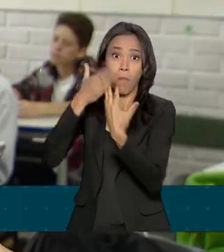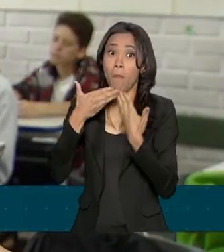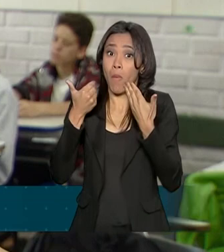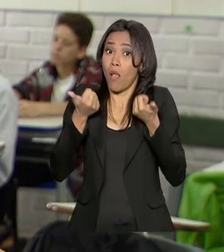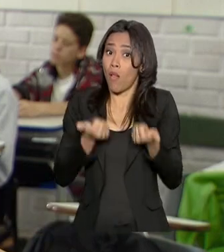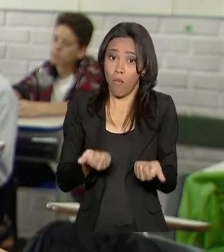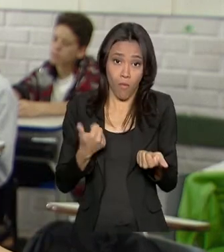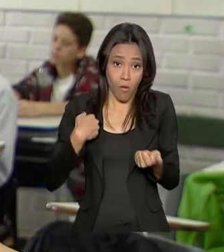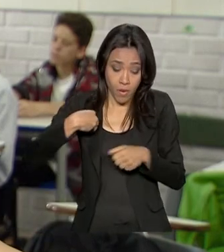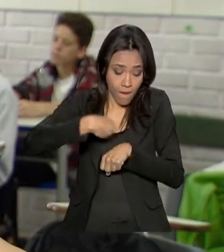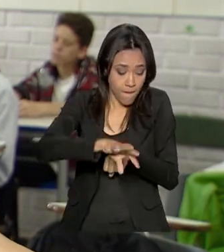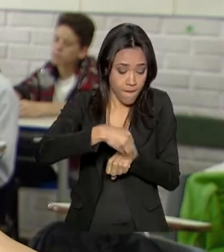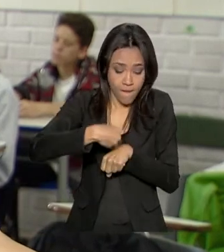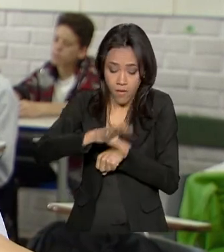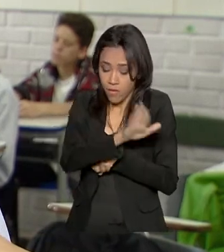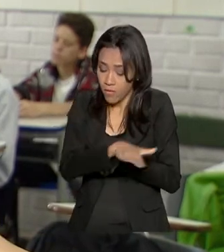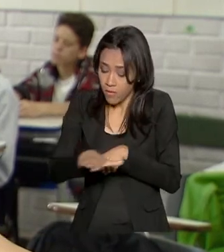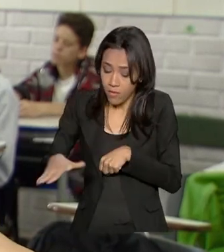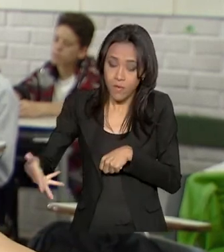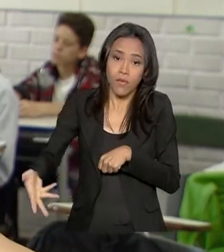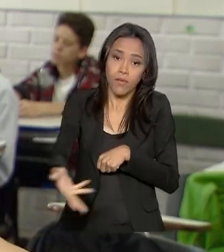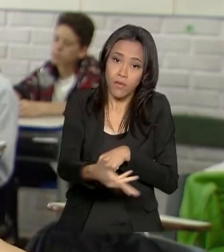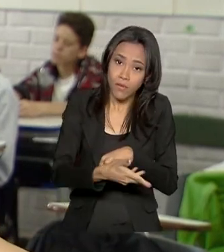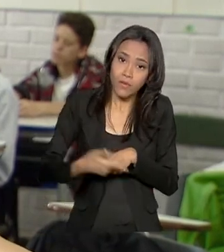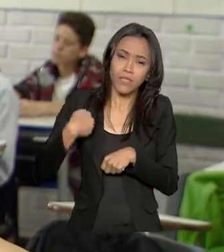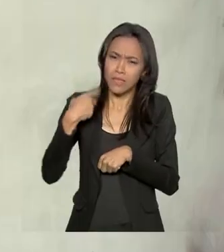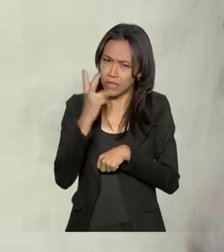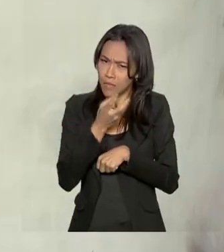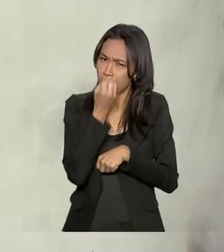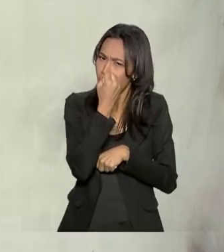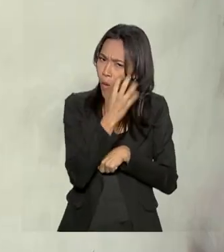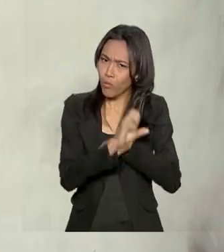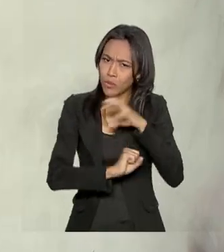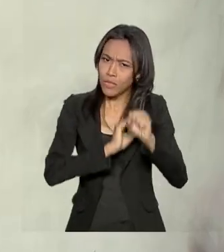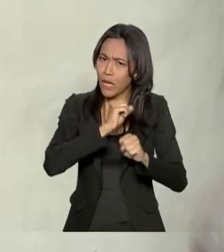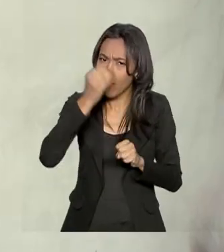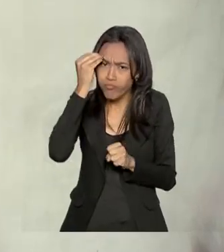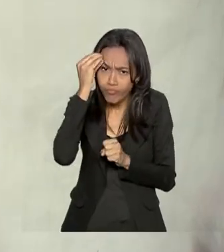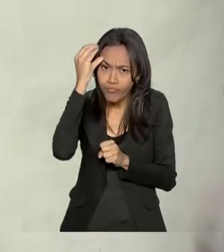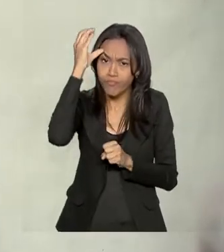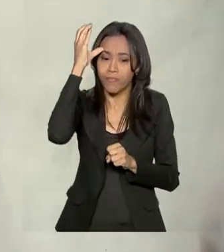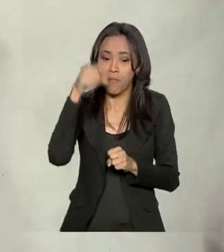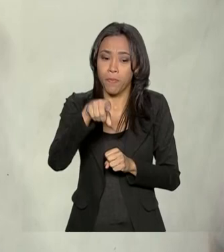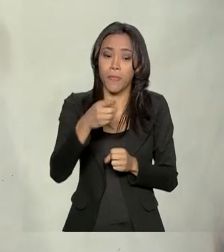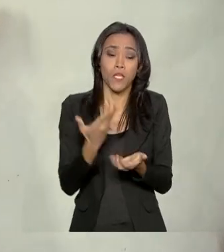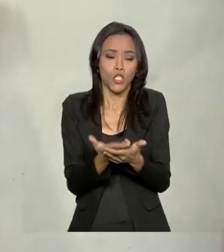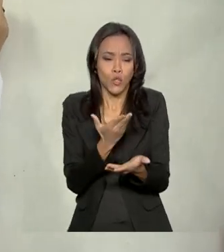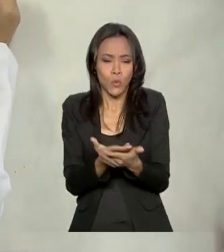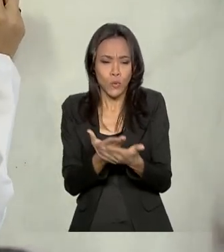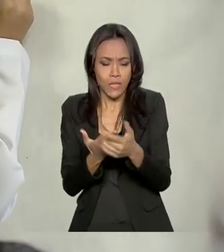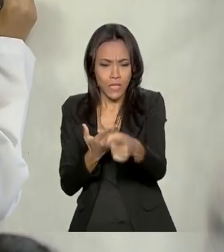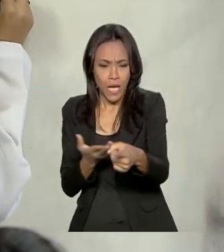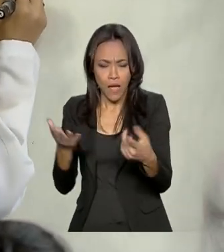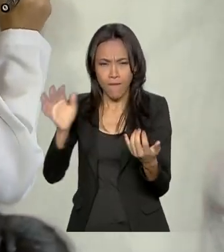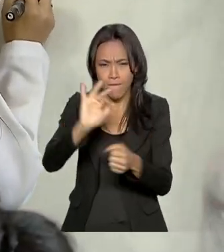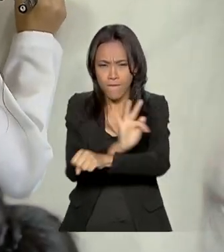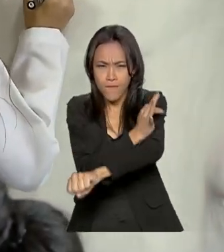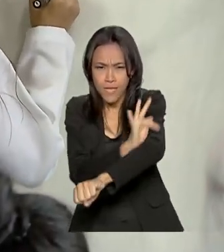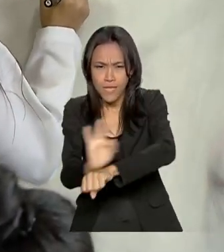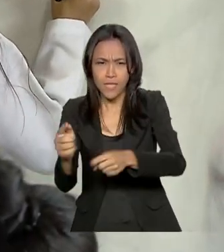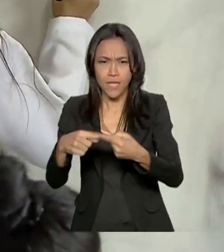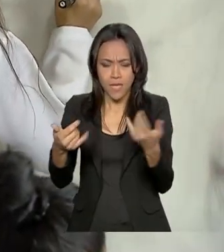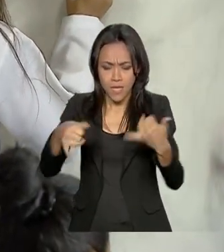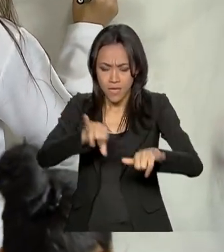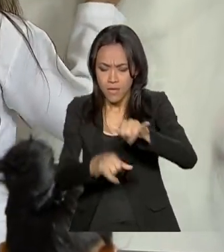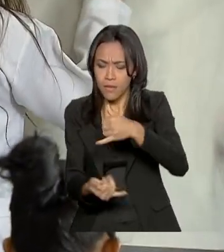em prática com os alunos. E buscar conhecimento é sempre bom, né? Estudar as reações químicas, entender as leis da física ou conhecer